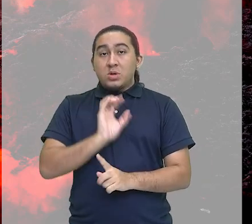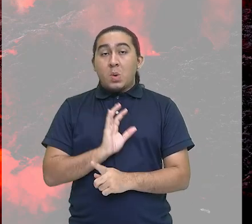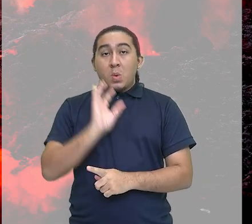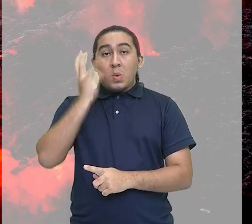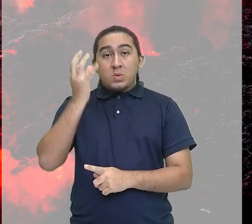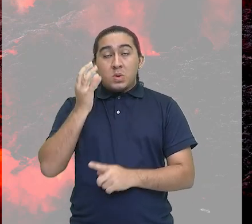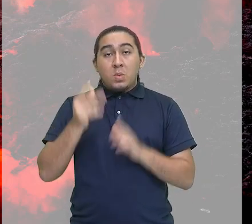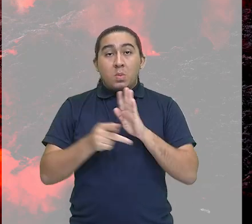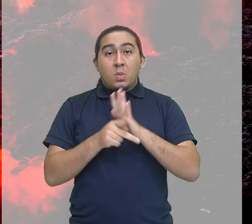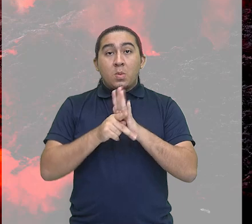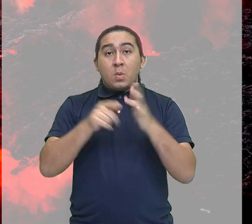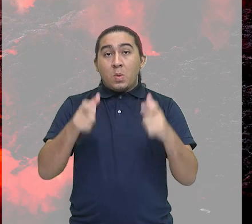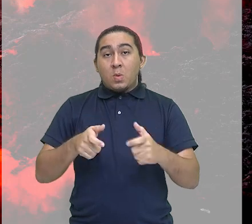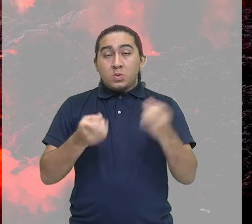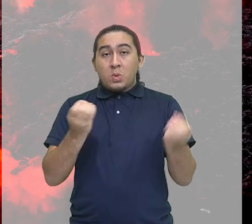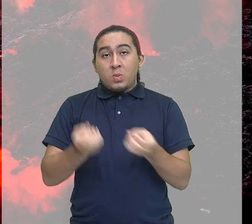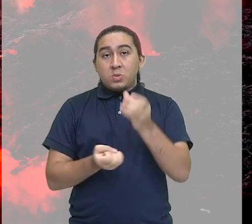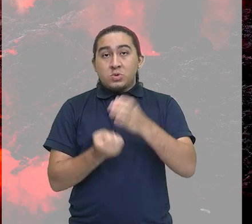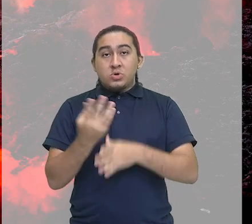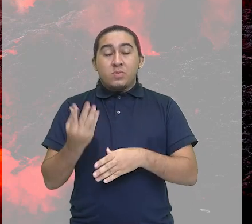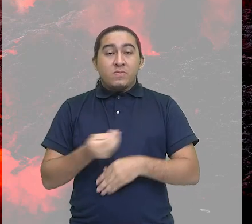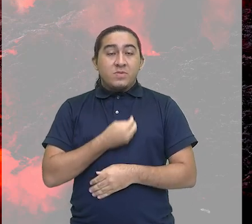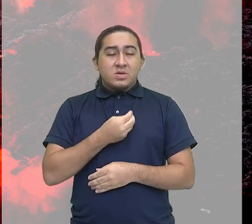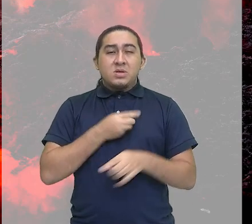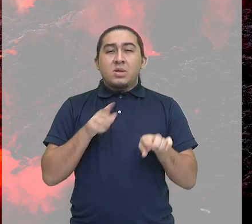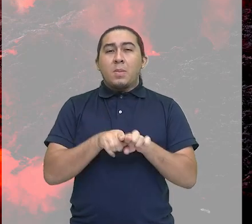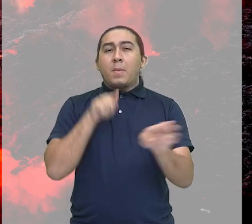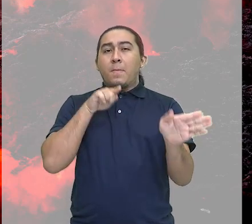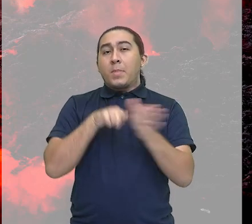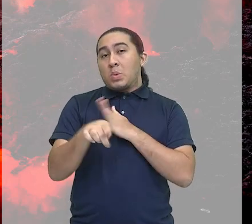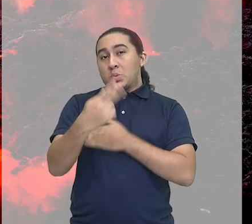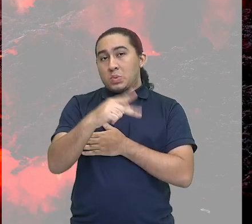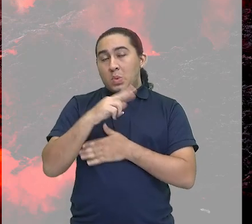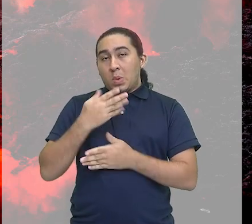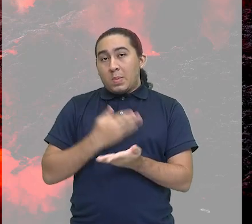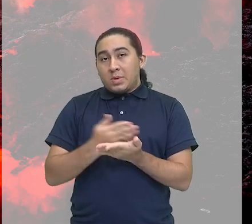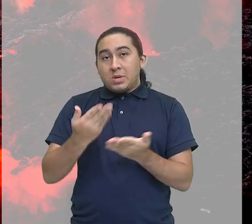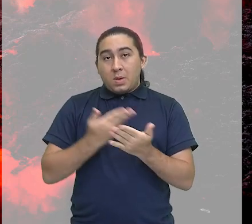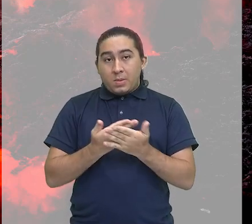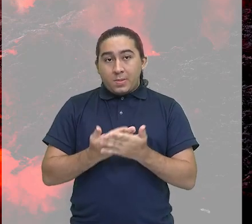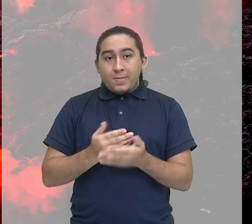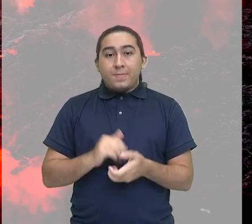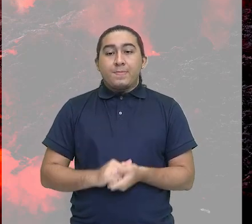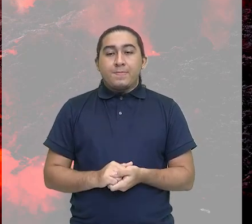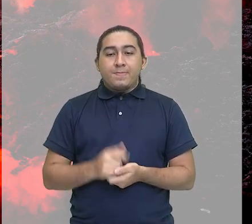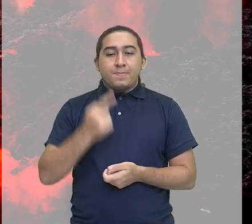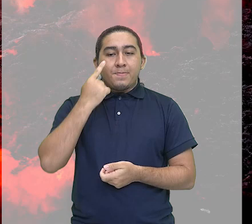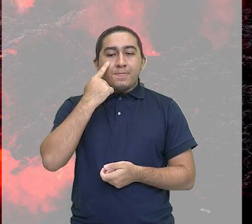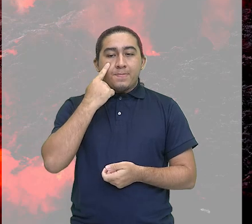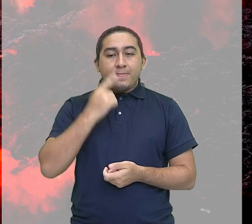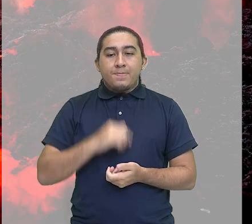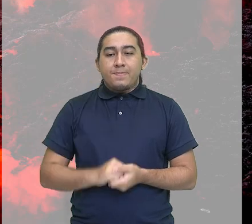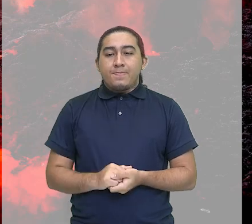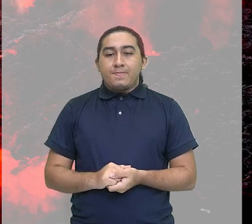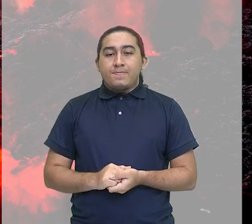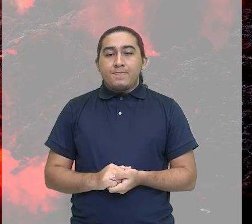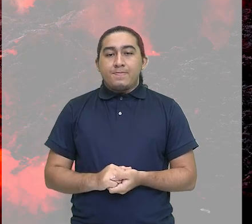tiveram aí na origem da vida. E eu tenho uma pergunta para vocês para iniciar nossa aula. Vejam aí.